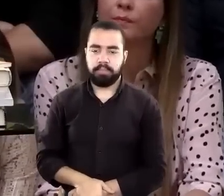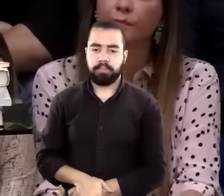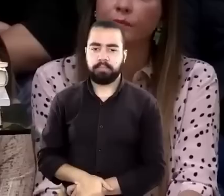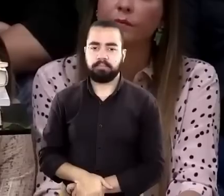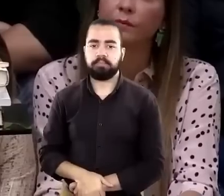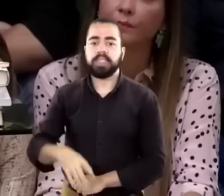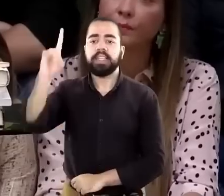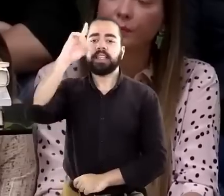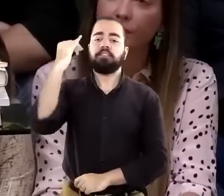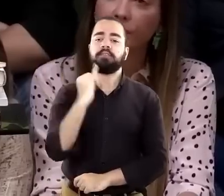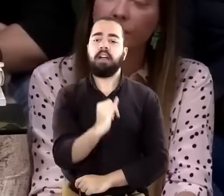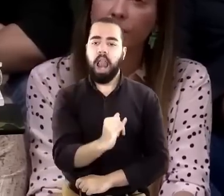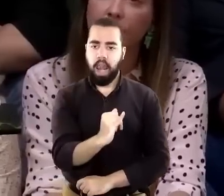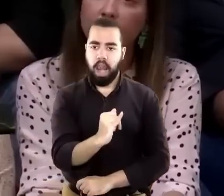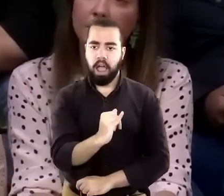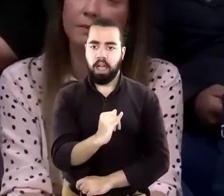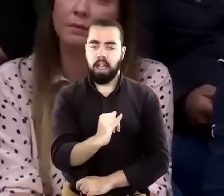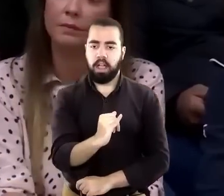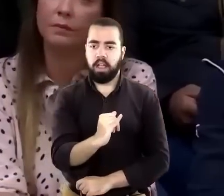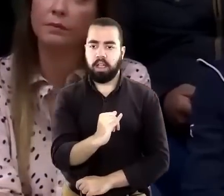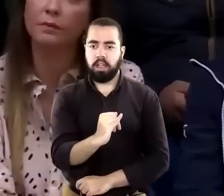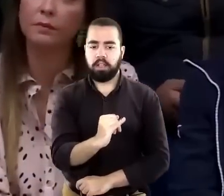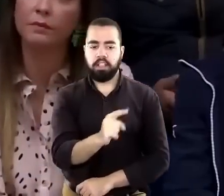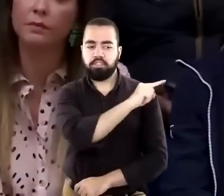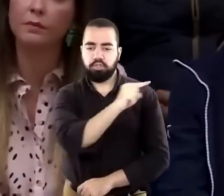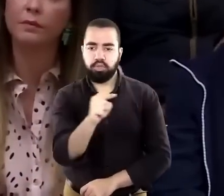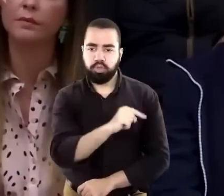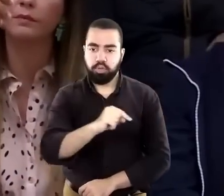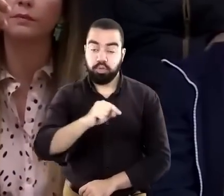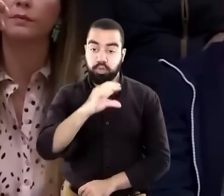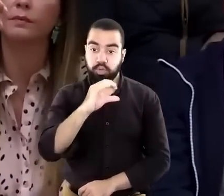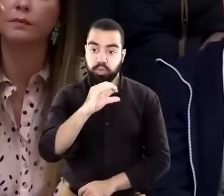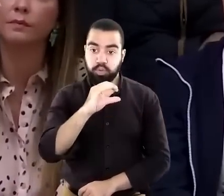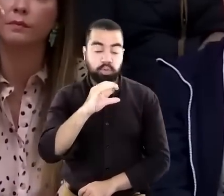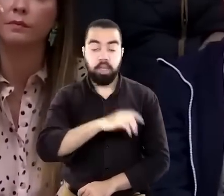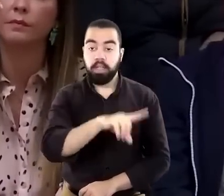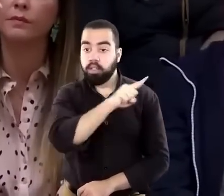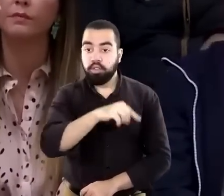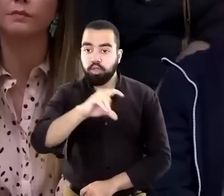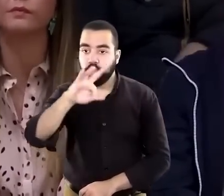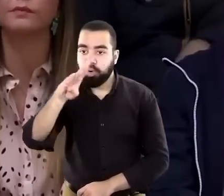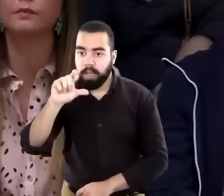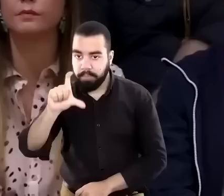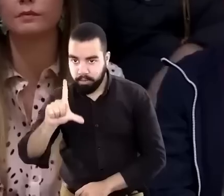O que Deus está falando é o seguinte, olha, Zorobabel botou a mão na primeira pedra, a pedra fundamental, ele começou essa